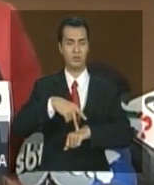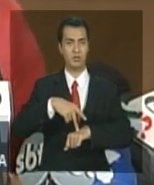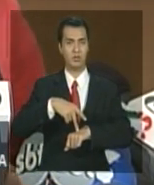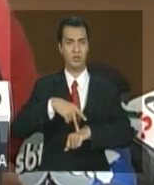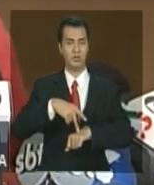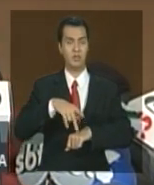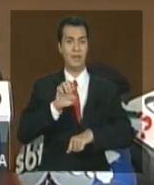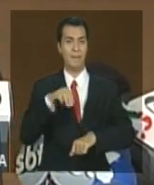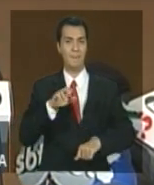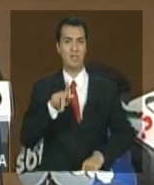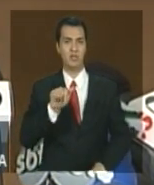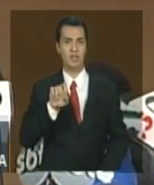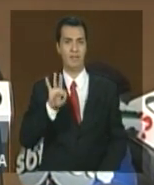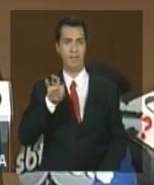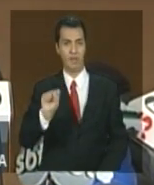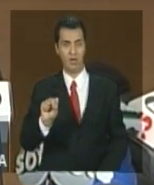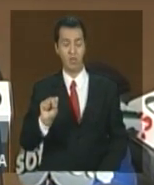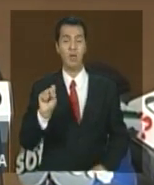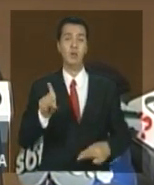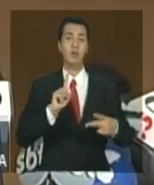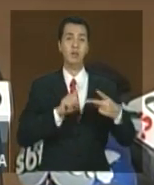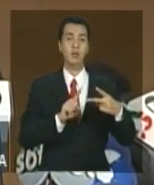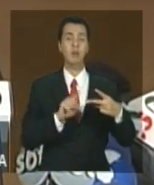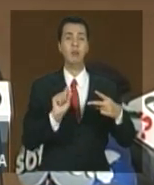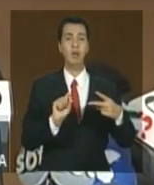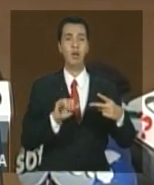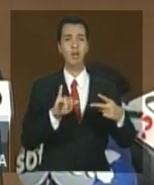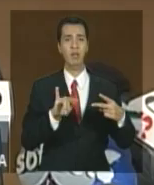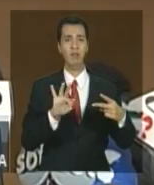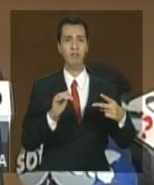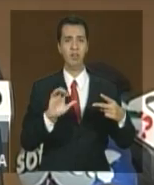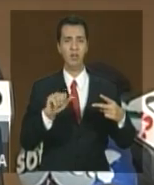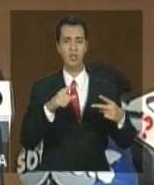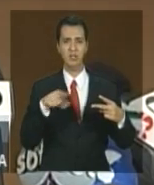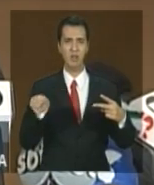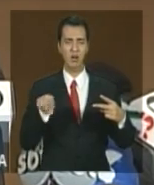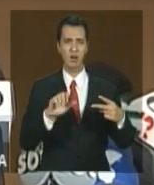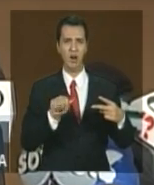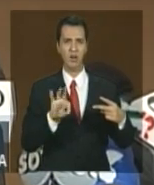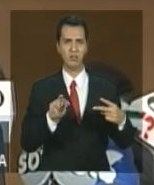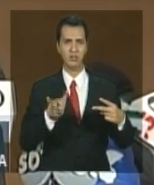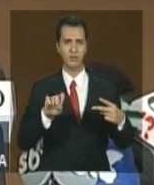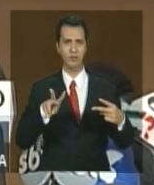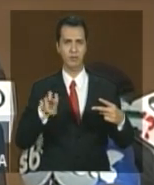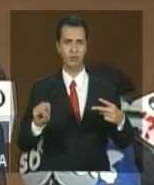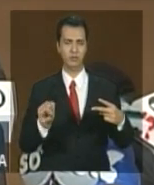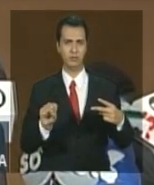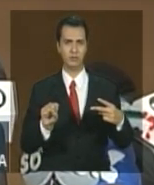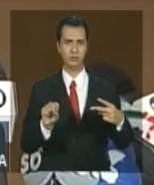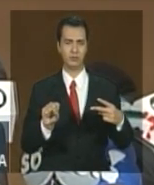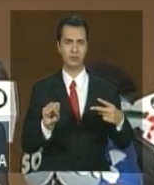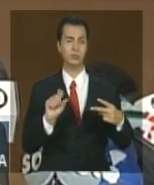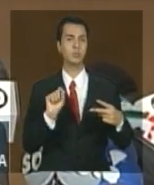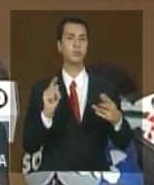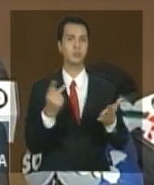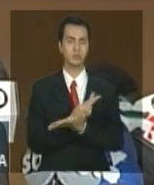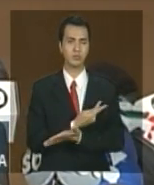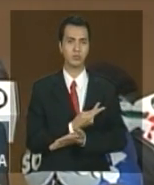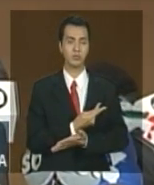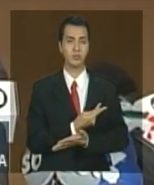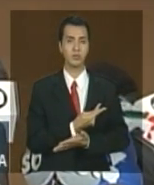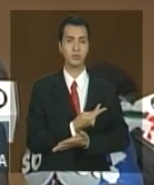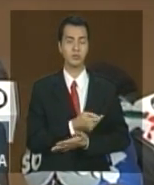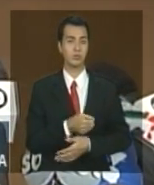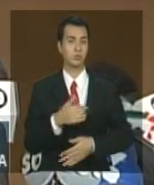emergentes e uma outra coisa, que é a inflação de ativos. Então você vai ter uma situação, aquela situação em que você